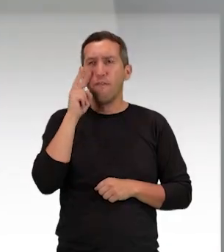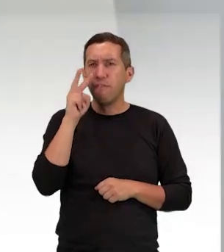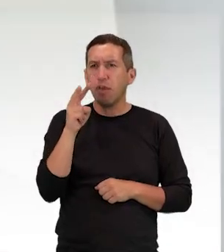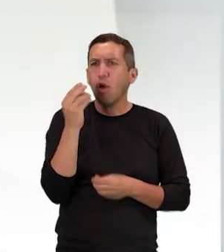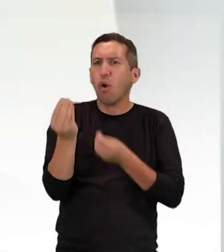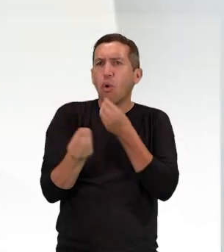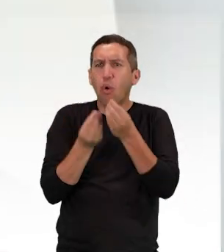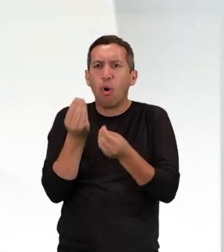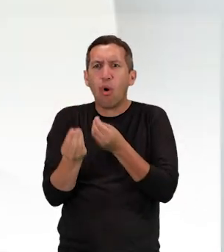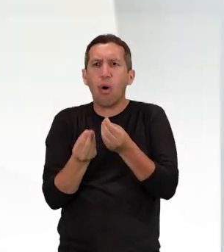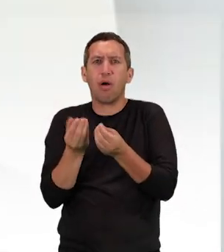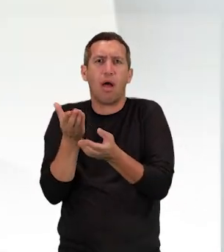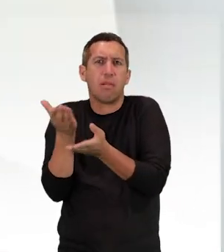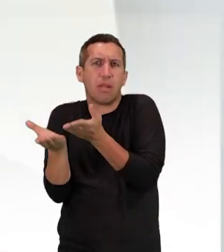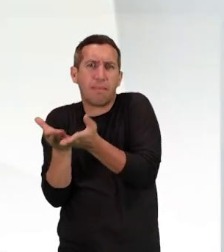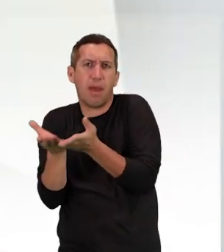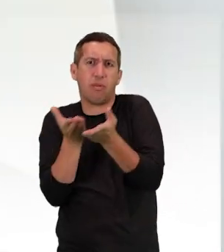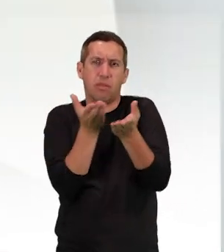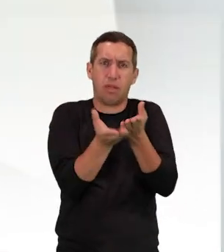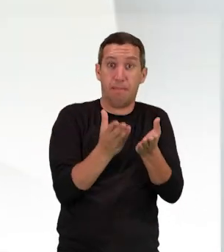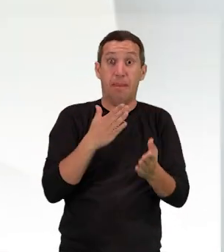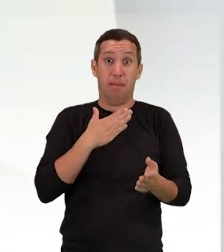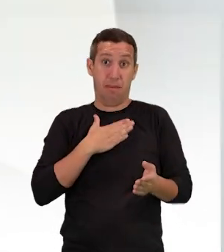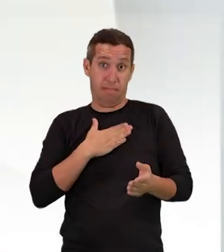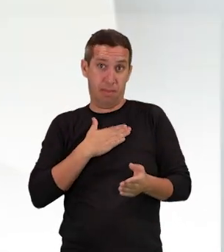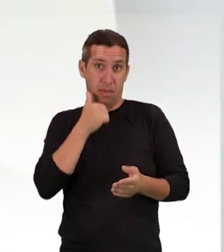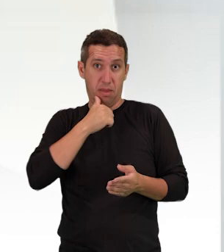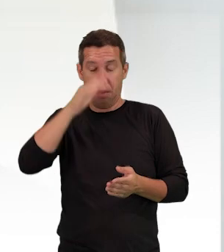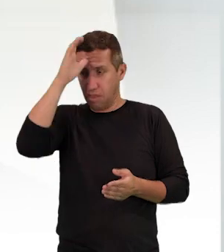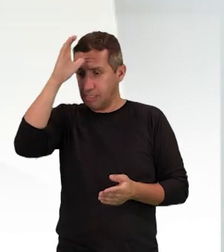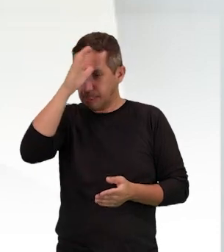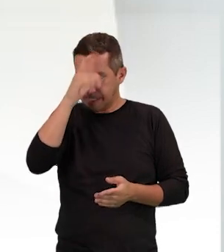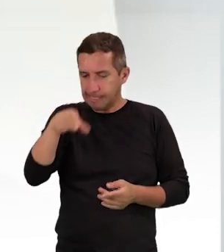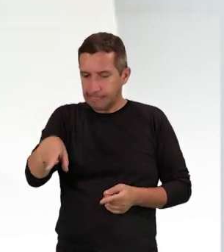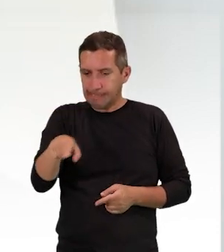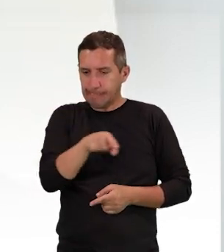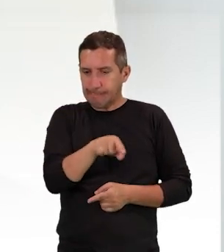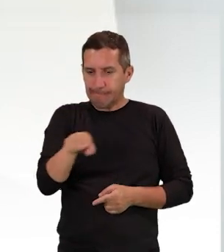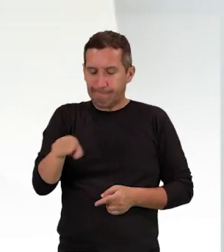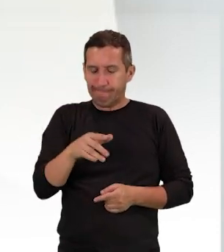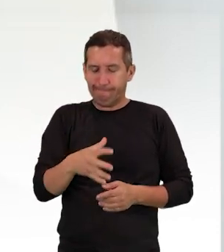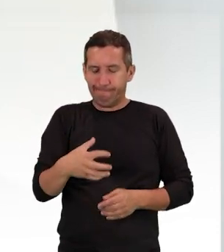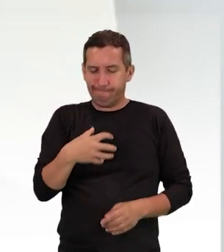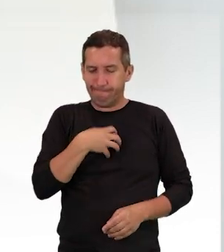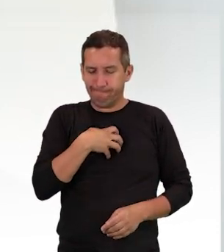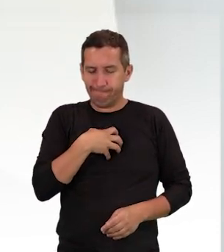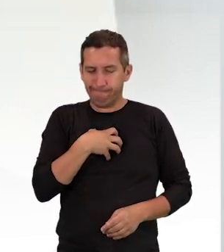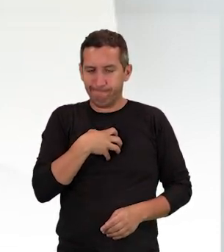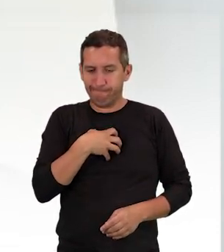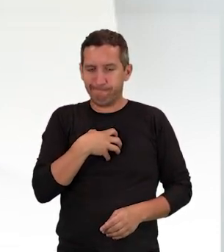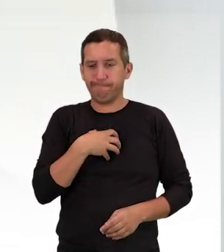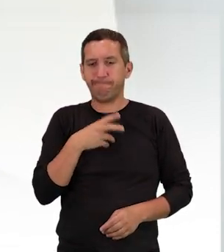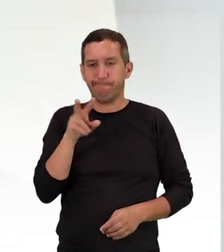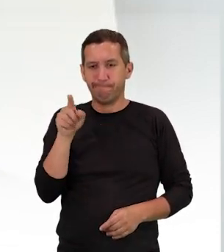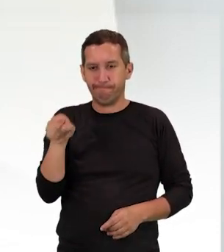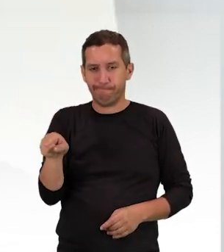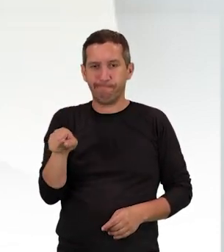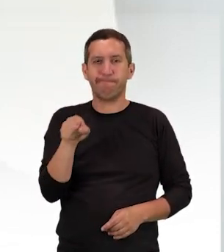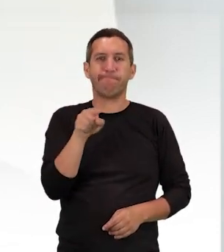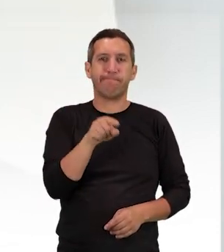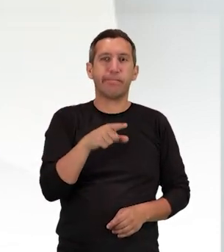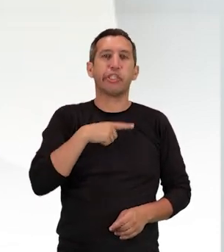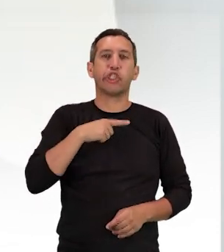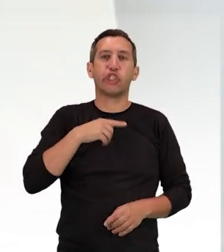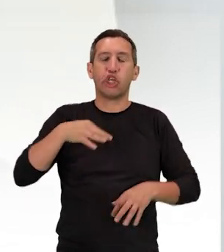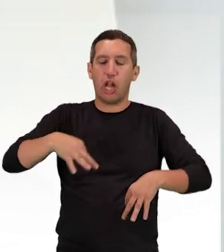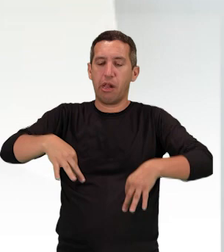Eu acompanhei cada um dos procedimentos feitos com as duas tias, fiz o reconhecimento do corpo e eu sabia que todas elas